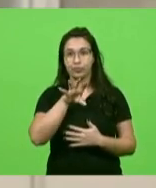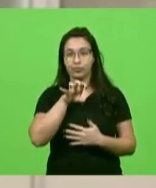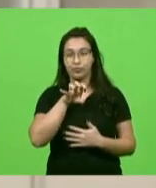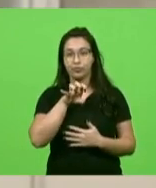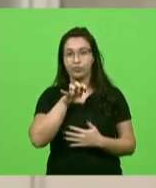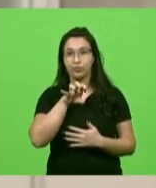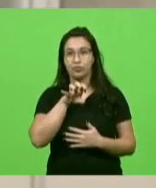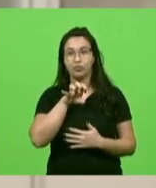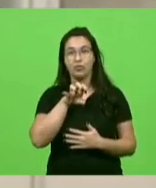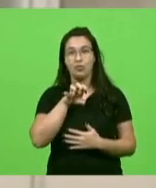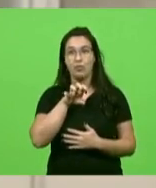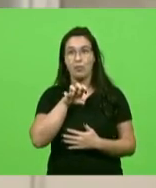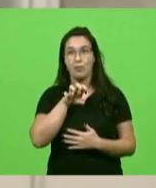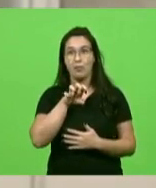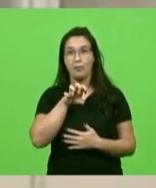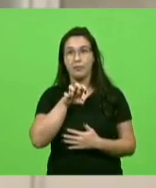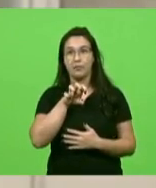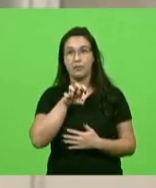é